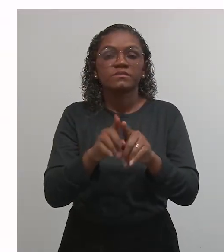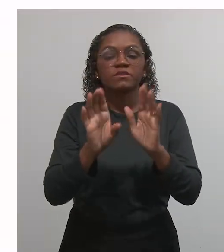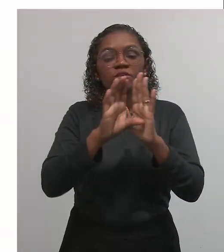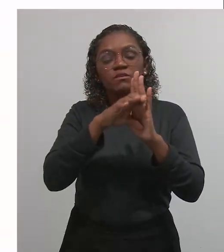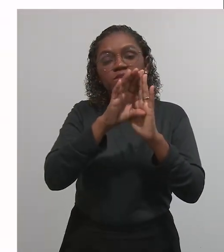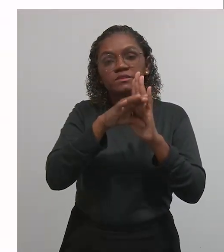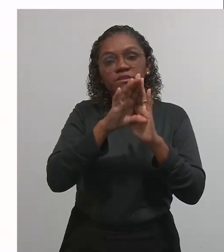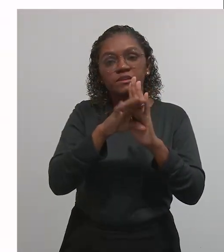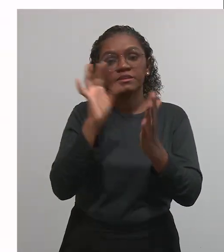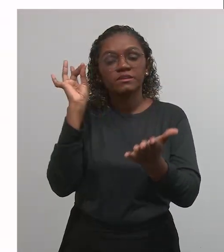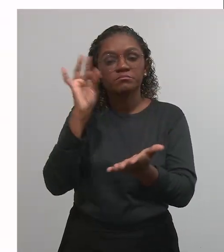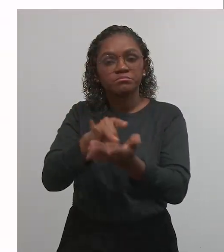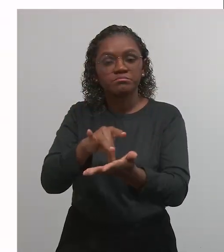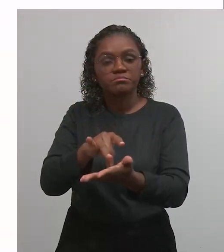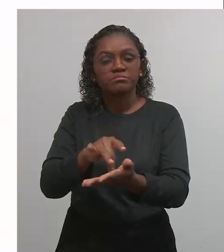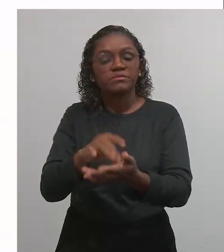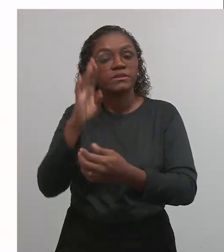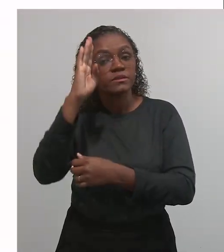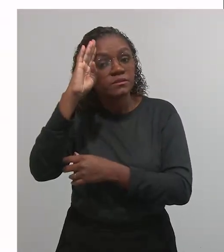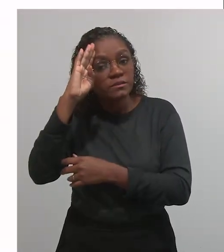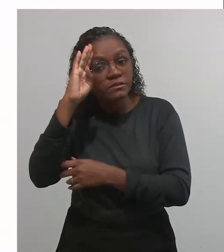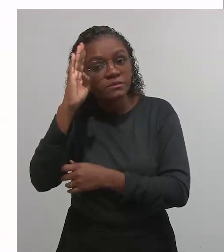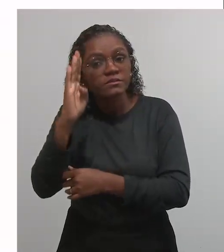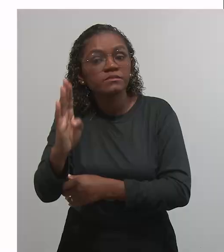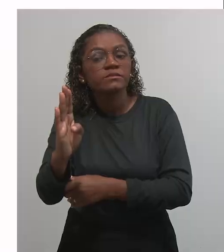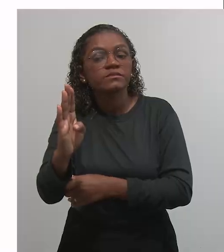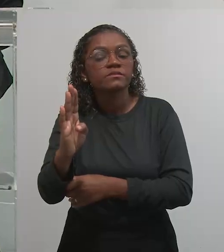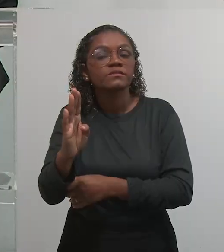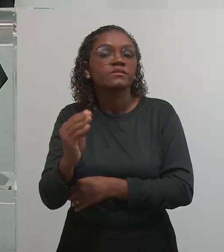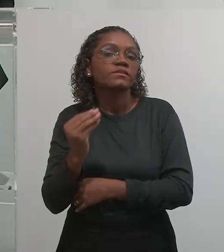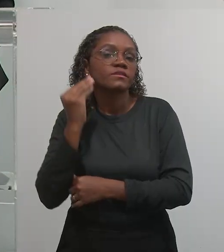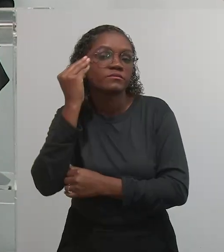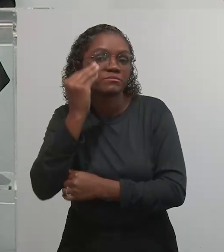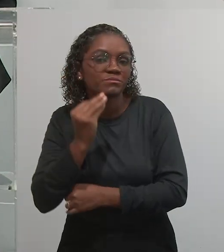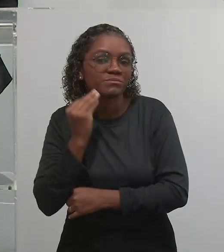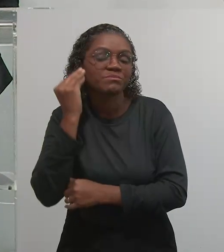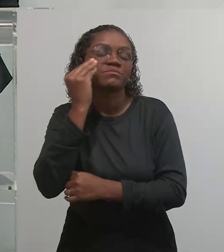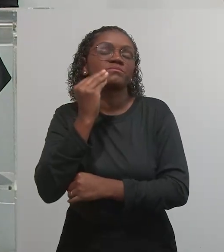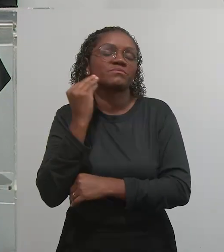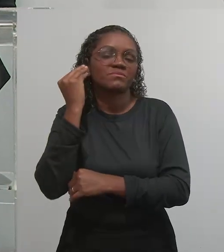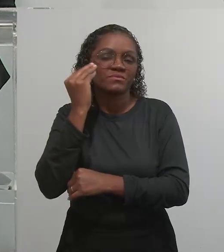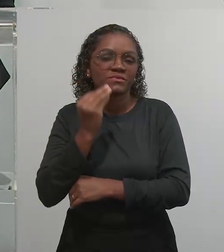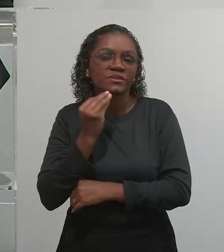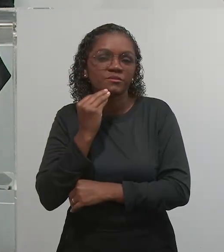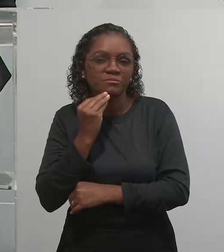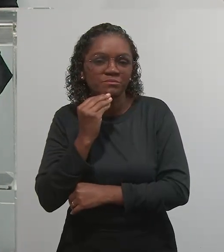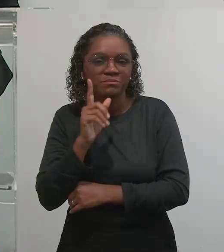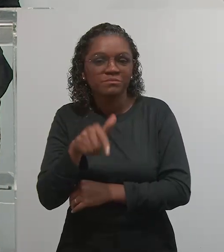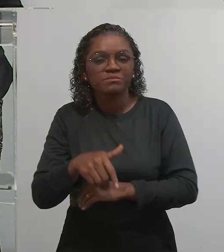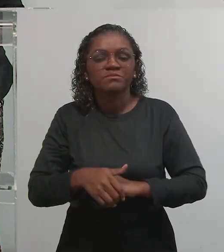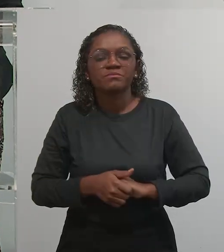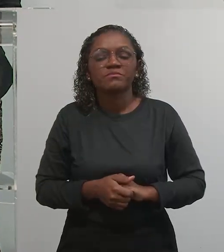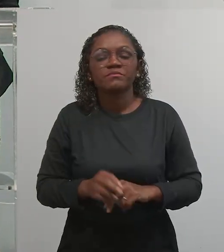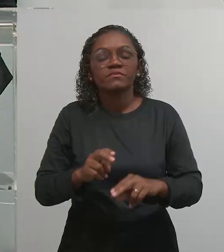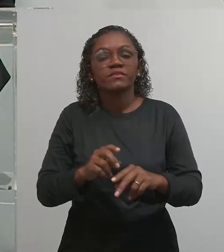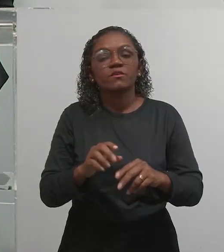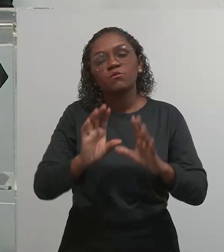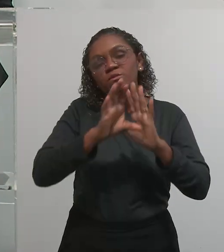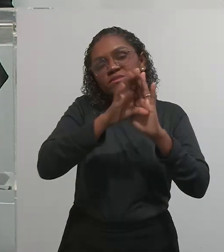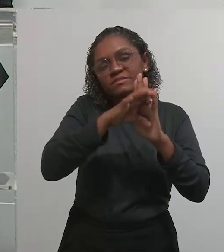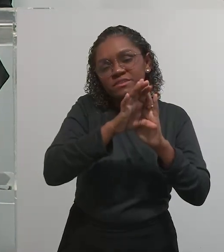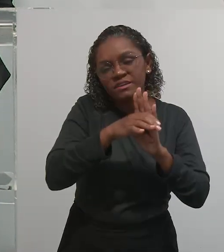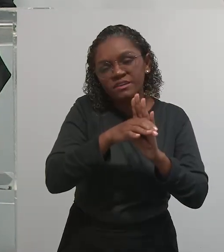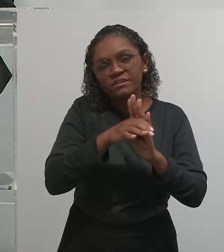das teorias da realidade, principalmente a experimentação. O conceito de experimentação,